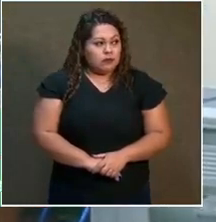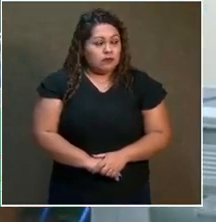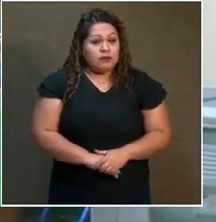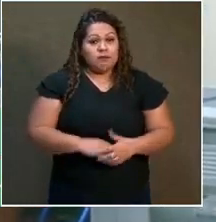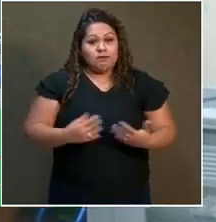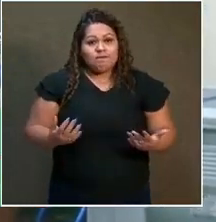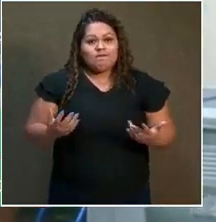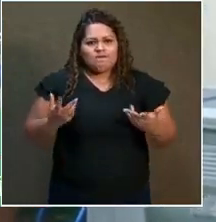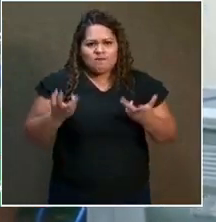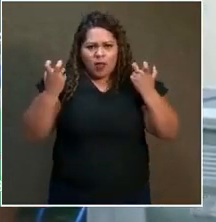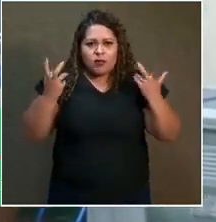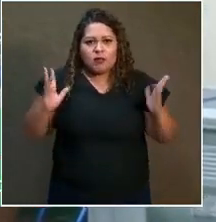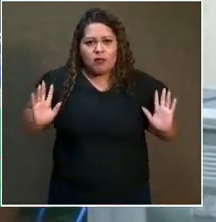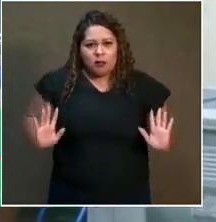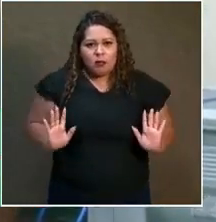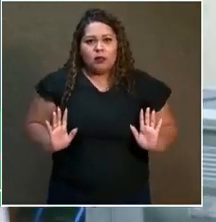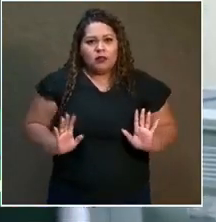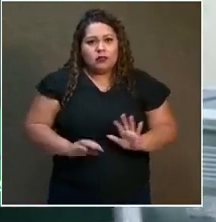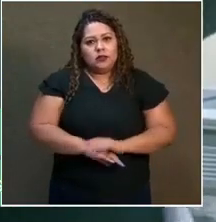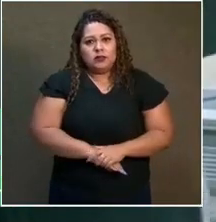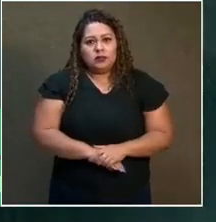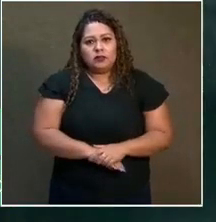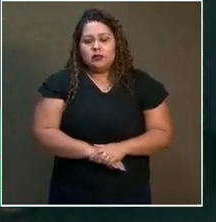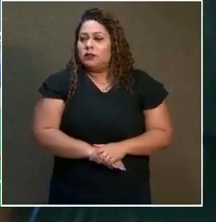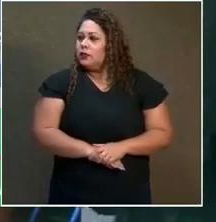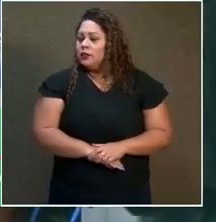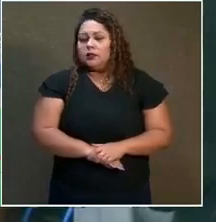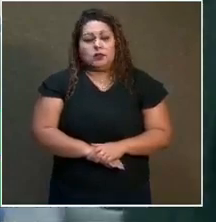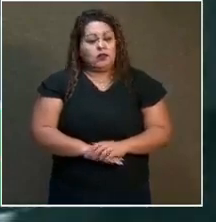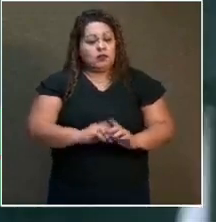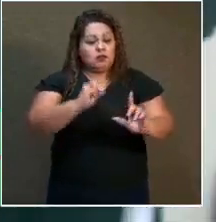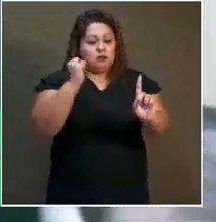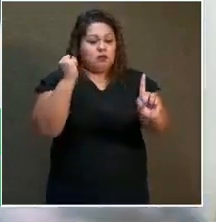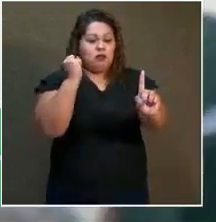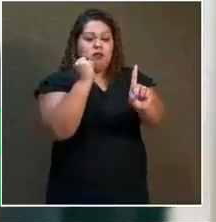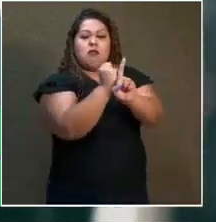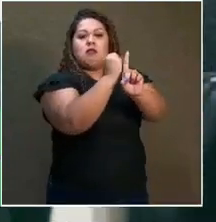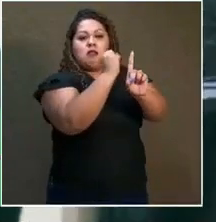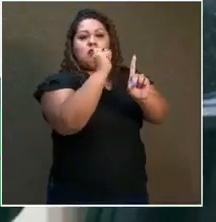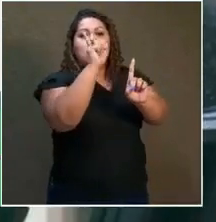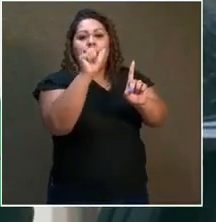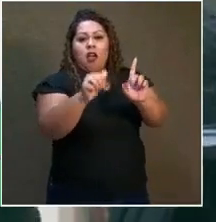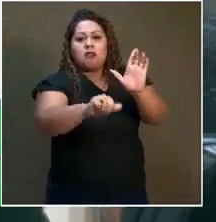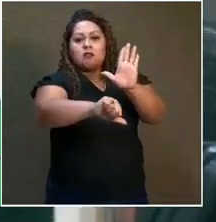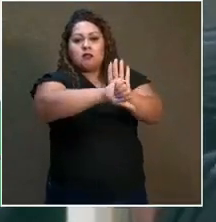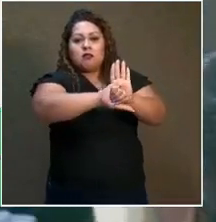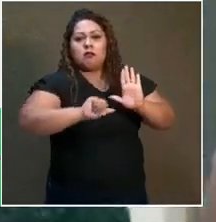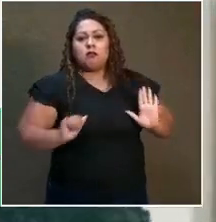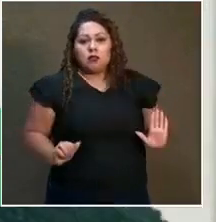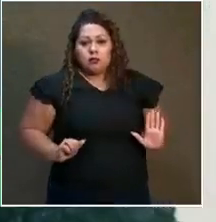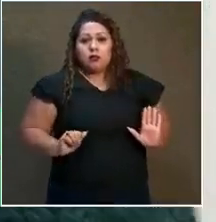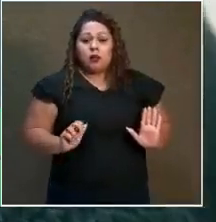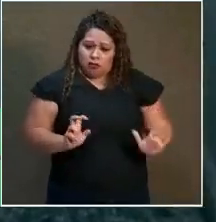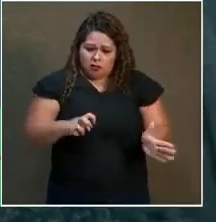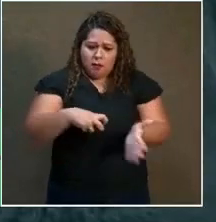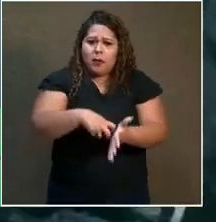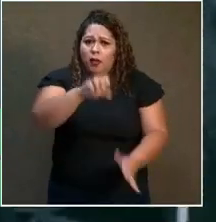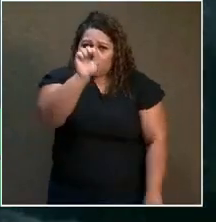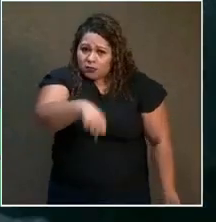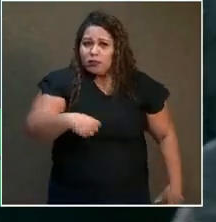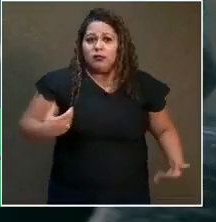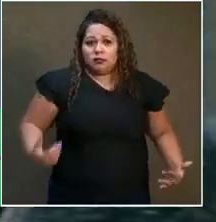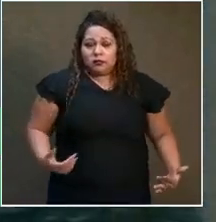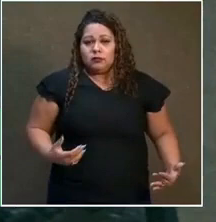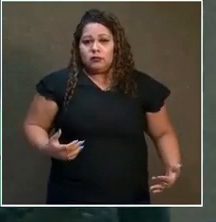Vejam, marca para mim o parágrafo primeiro. Matar alguém, excelências, é crime e possui a sua pena, sim.